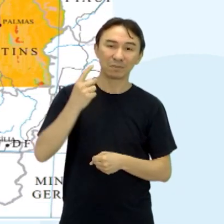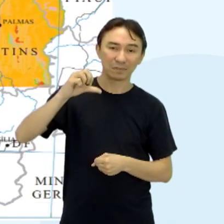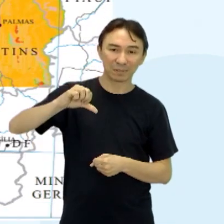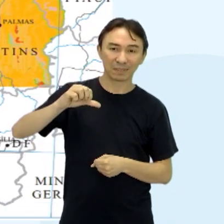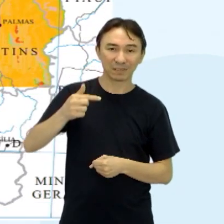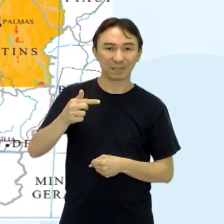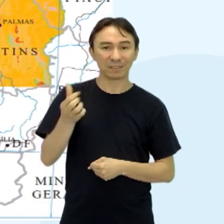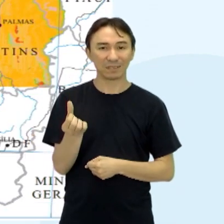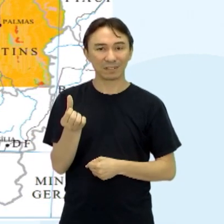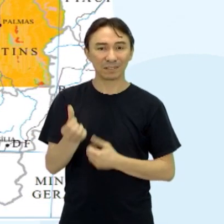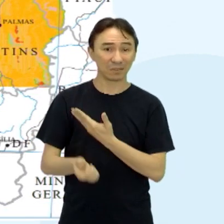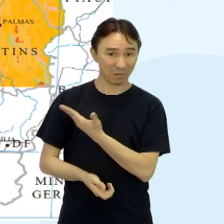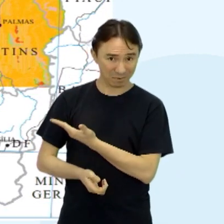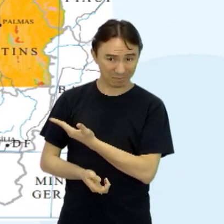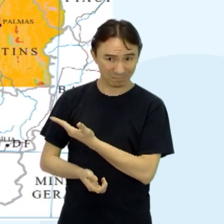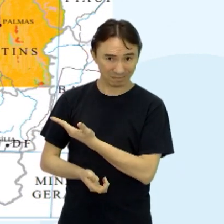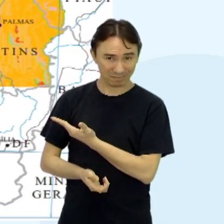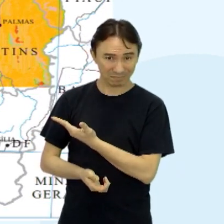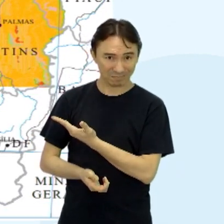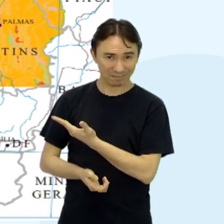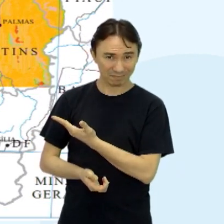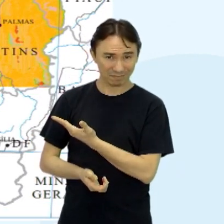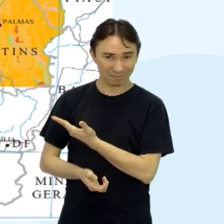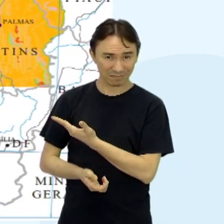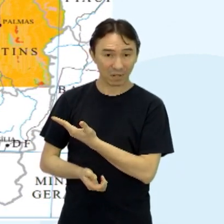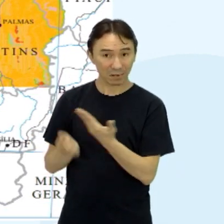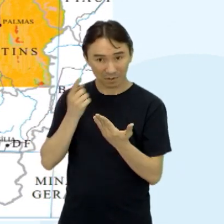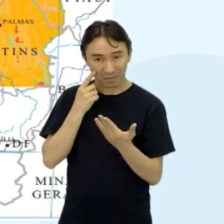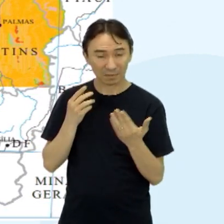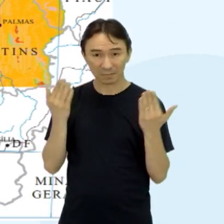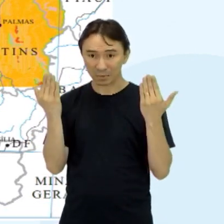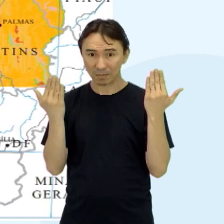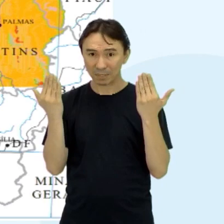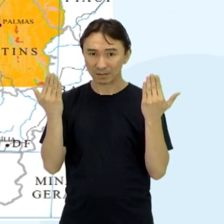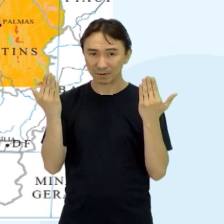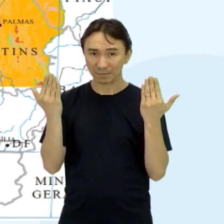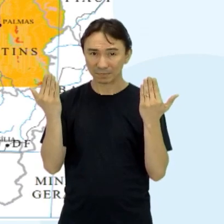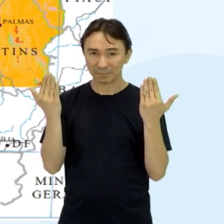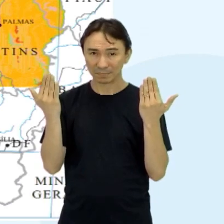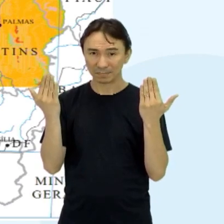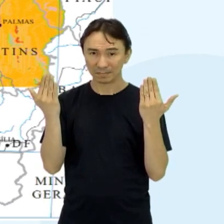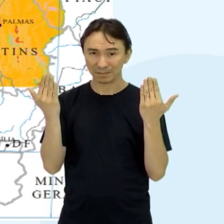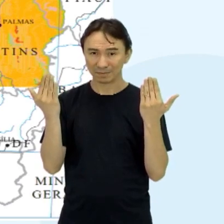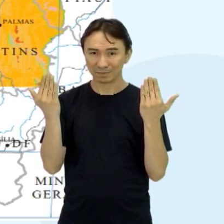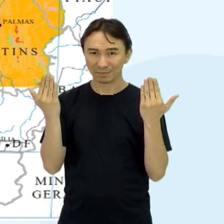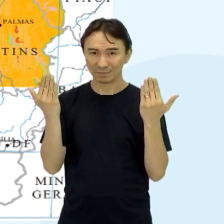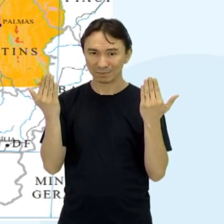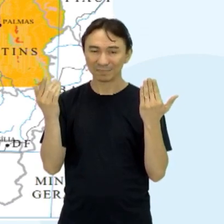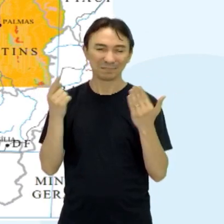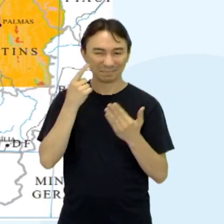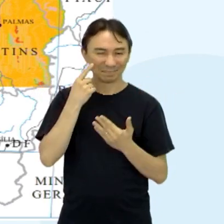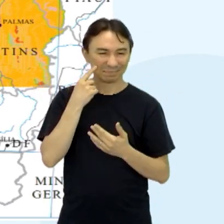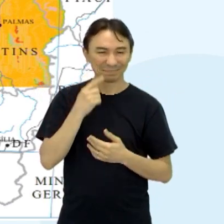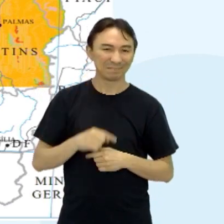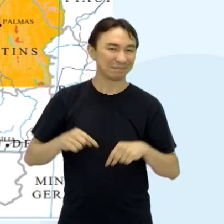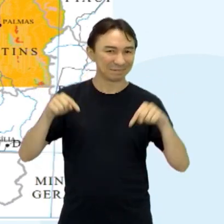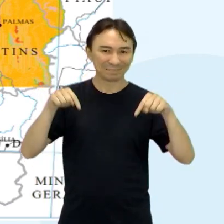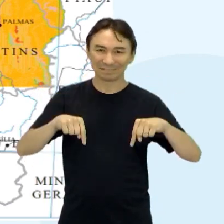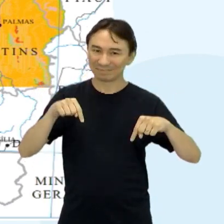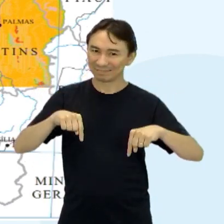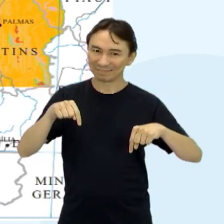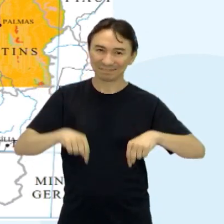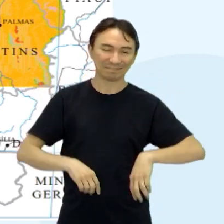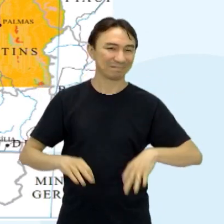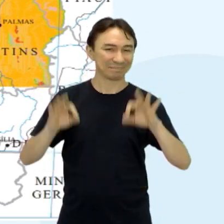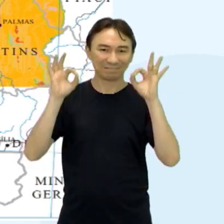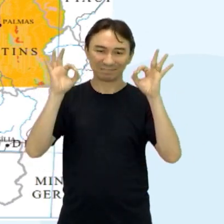1976? Vamos lá, então. Pode voltar de novo lá. Vamos lá, ó. Aí, ó. Esse pessoal do estúdio aqui, eles são fantásticos, eles fazem